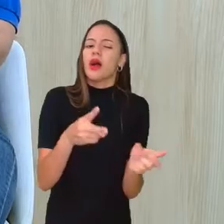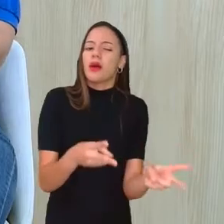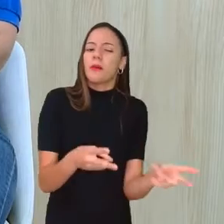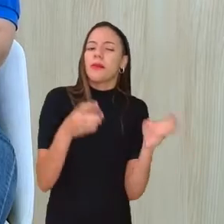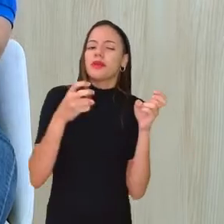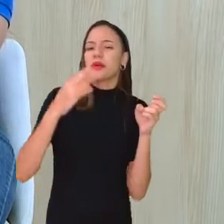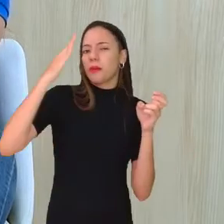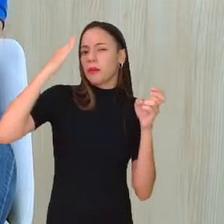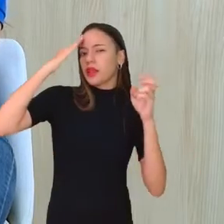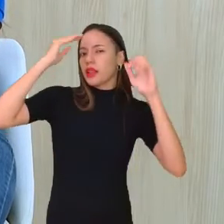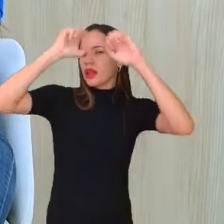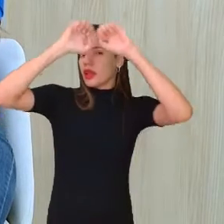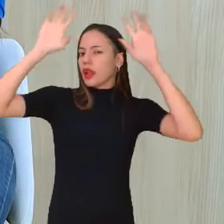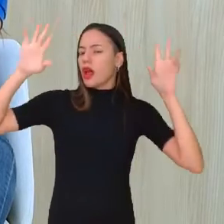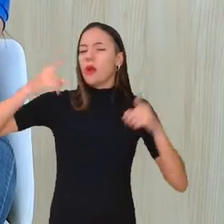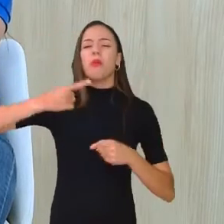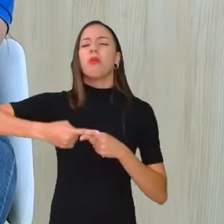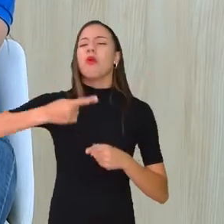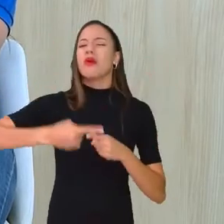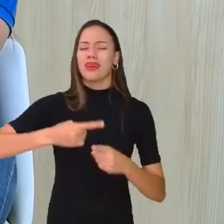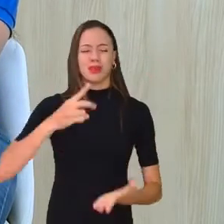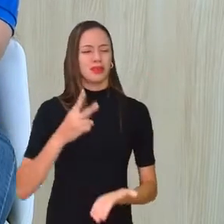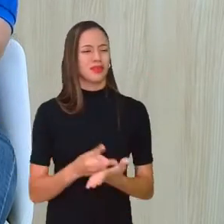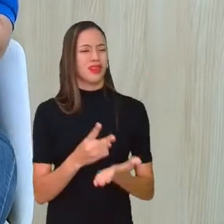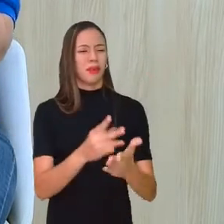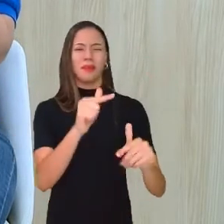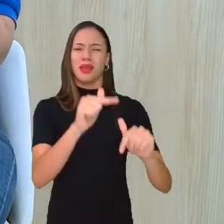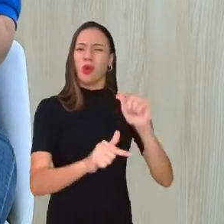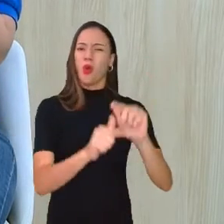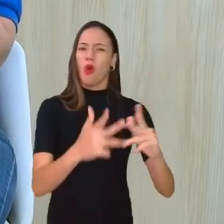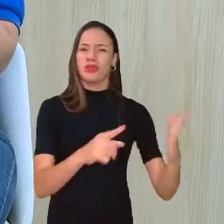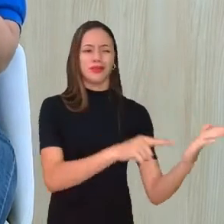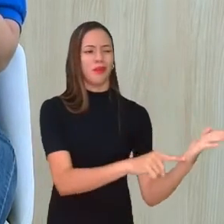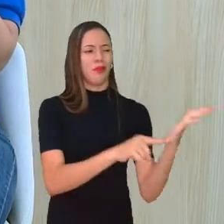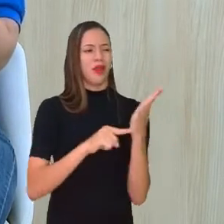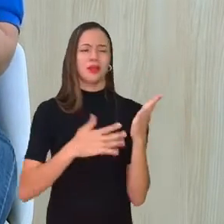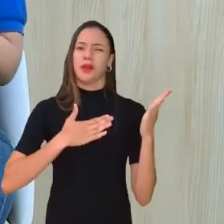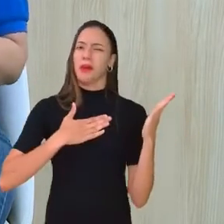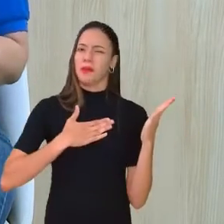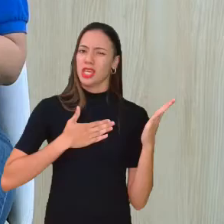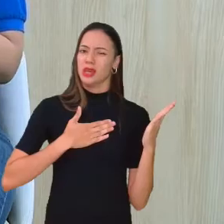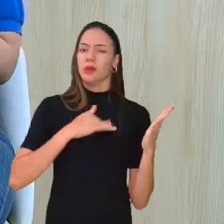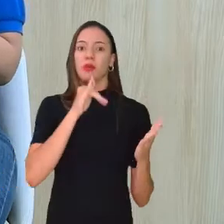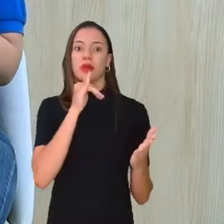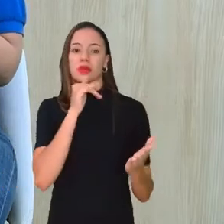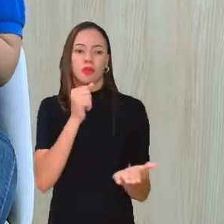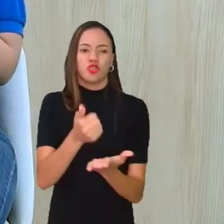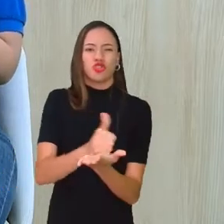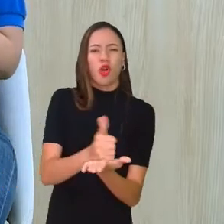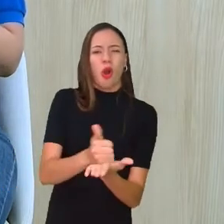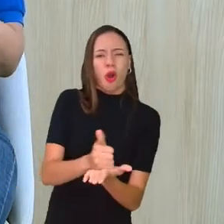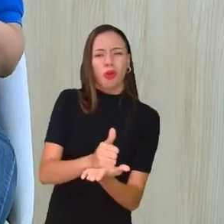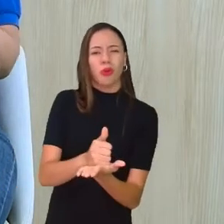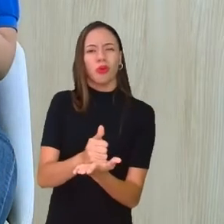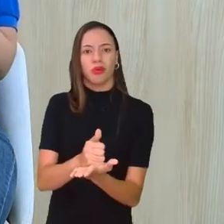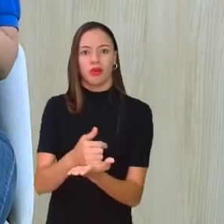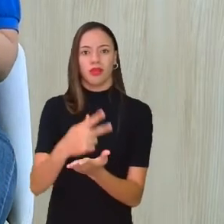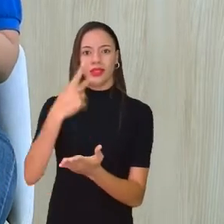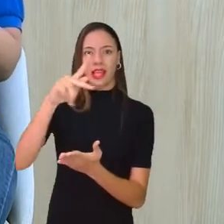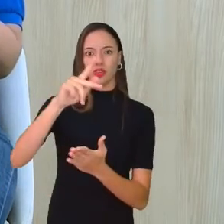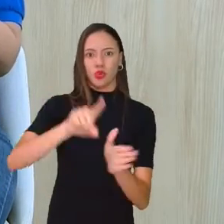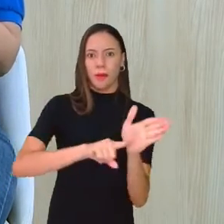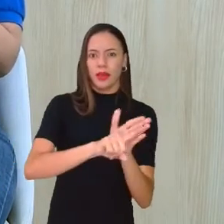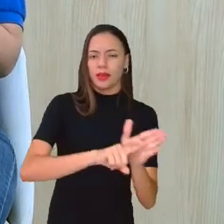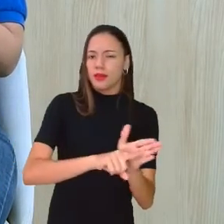o porquê de estar aparecendo várias coisas sobre jogos na sua telinha, né? nas suas